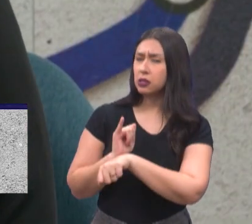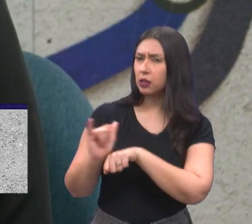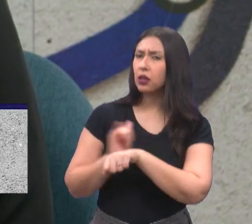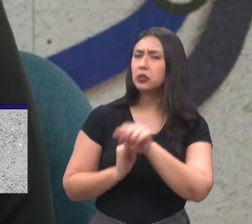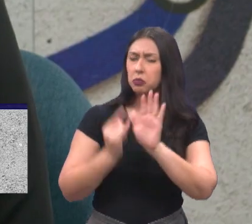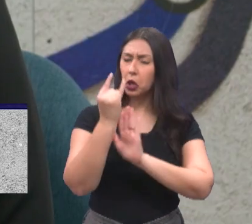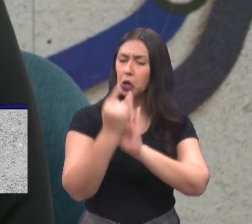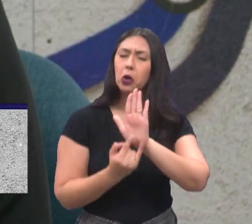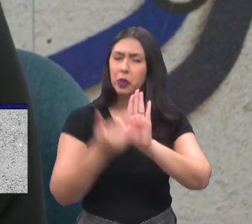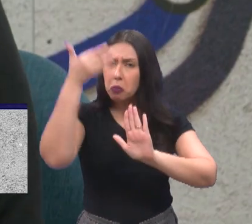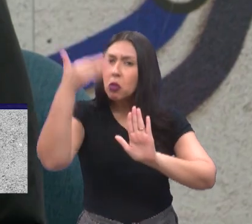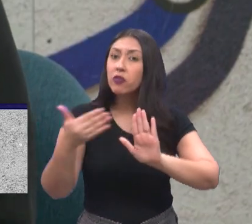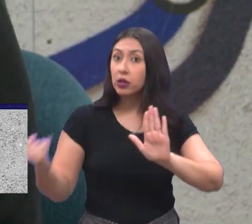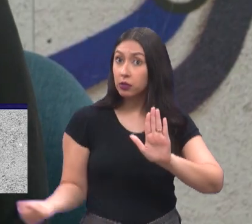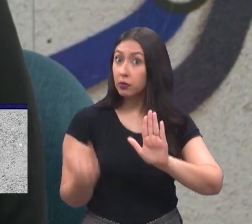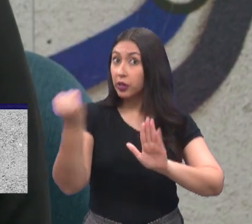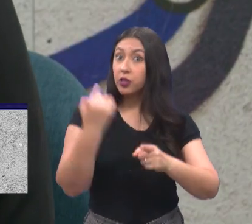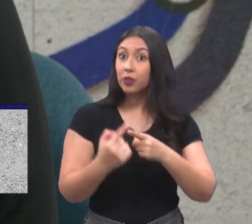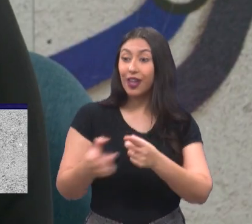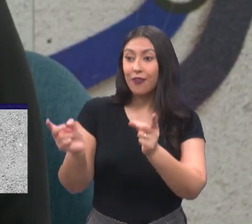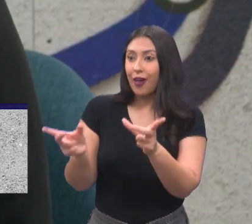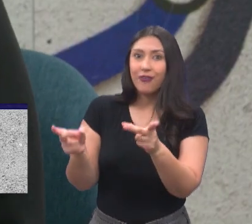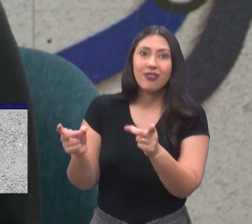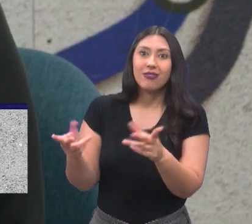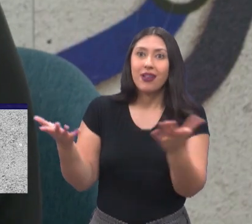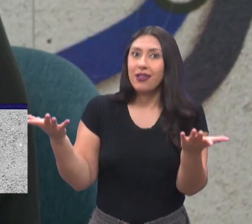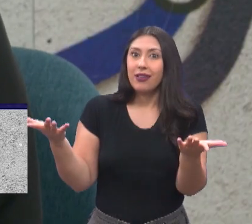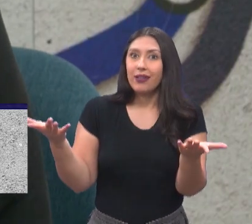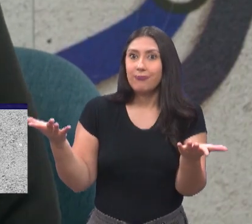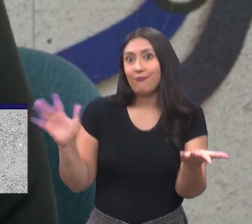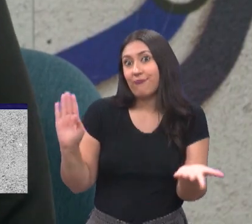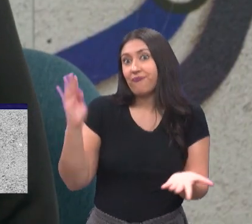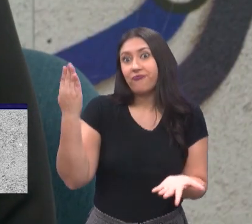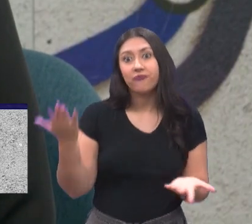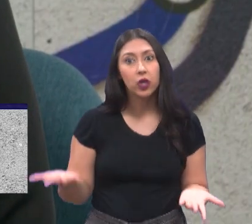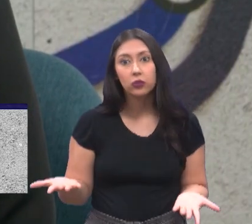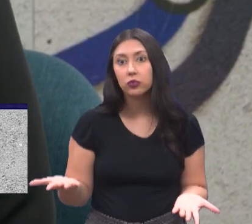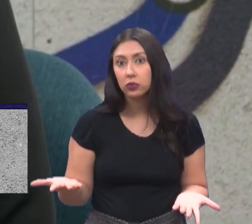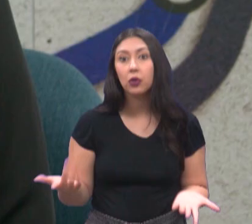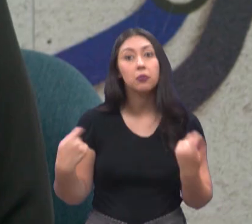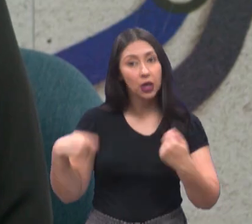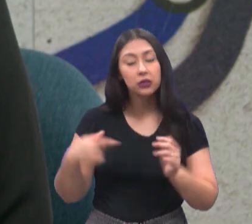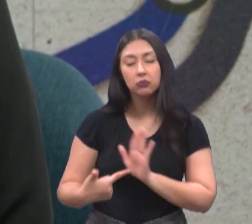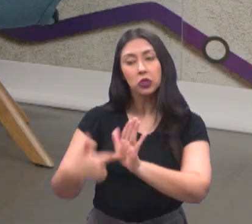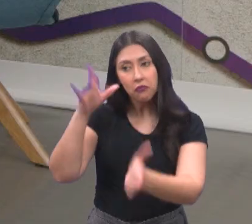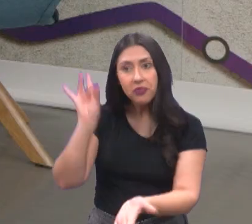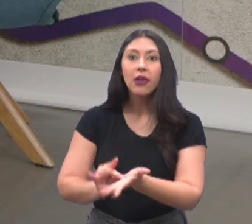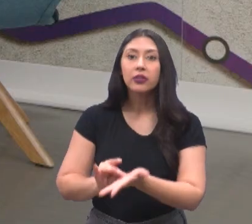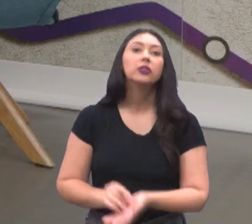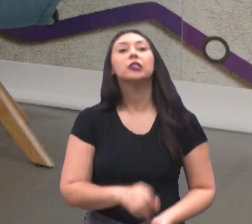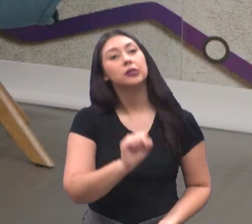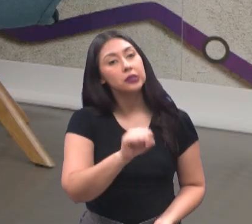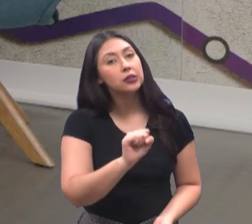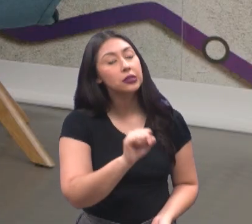isso é muito importante, né? Porque você não vai vender uma coisa e que não é real, né? A verdade em primeiro lugar, né? Sim, com certeza. E